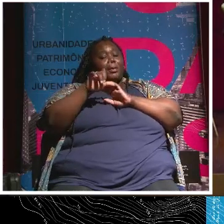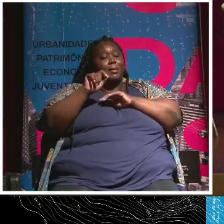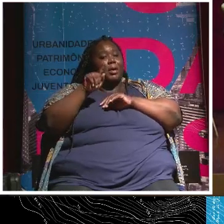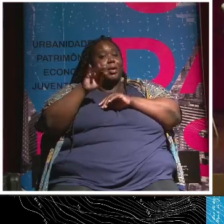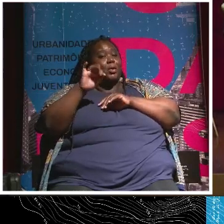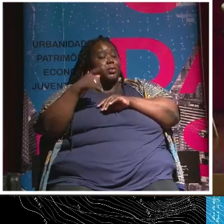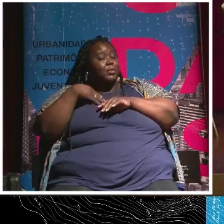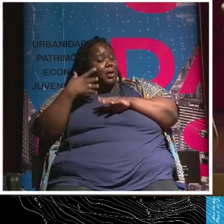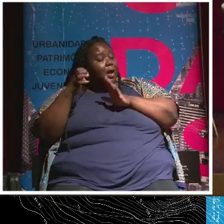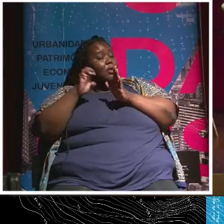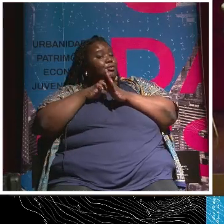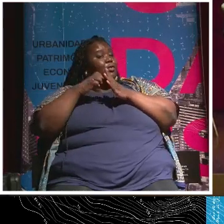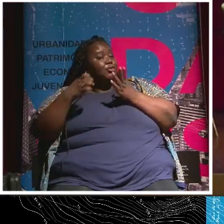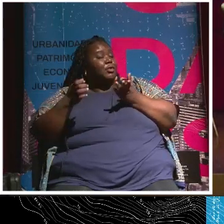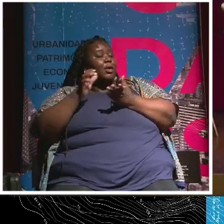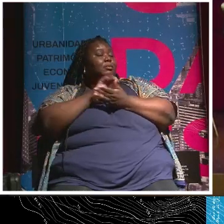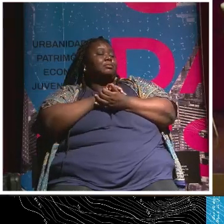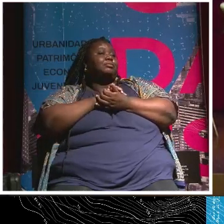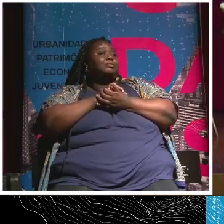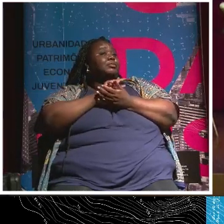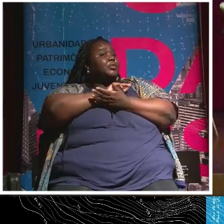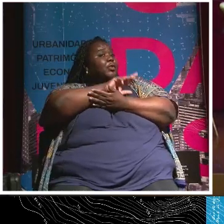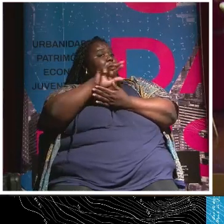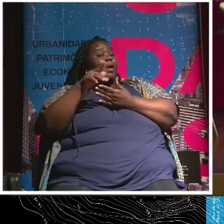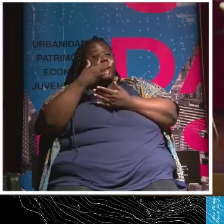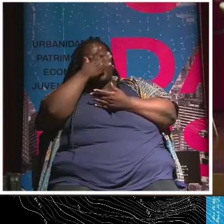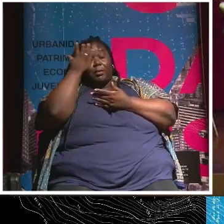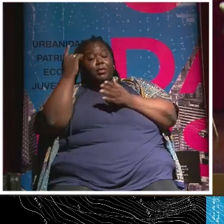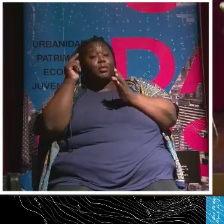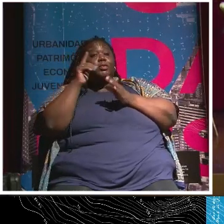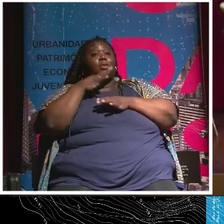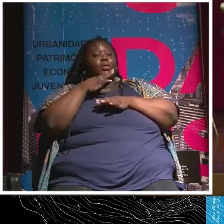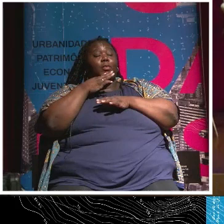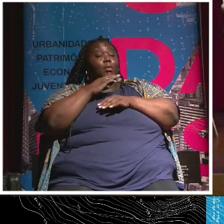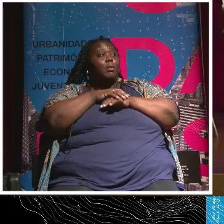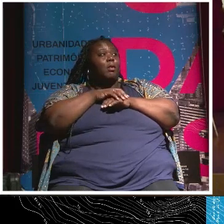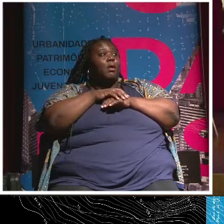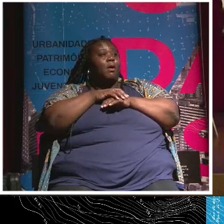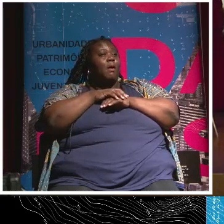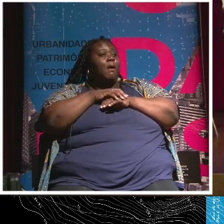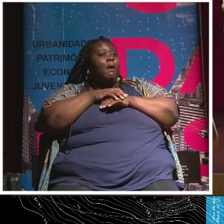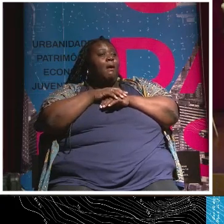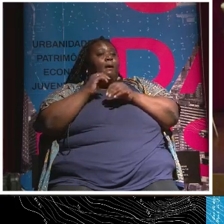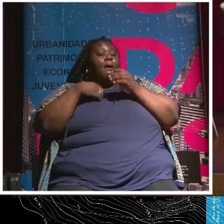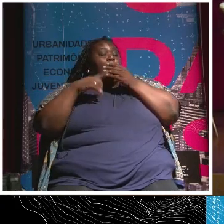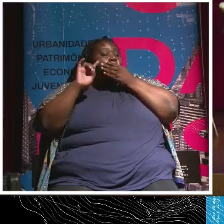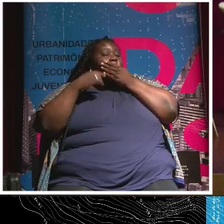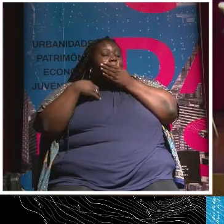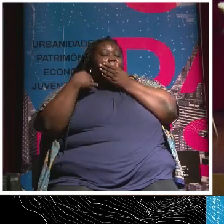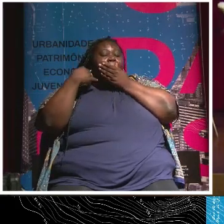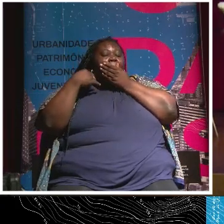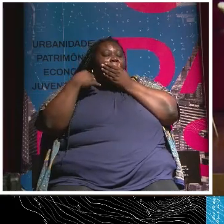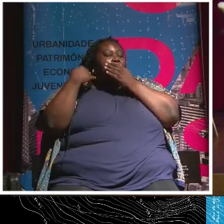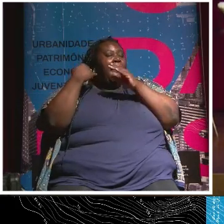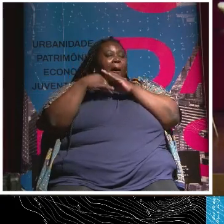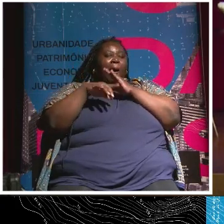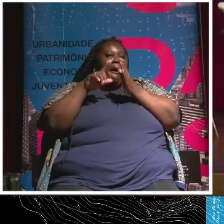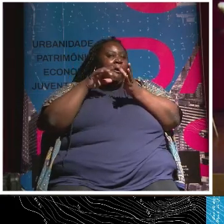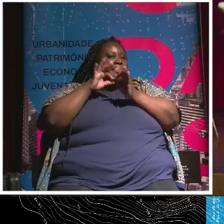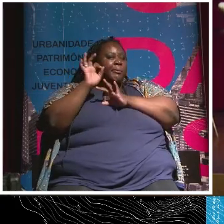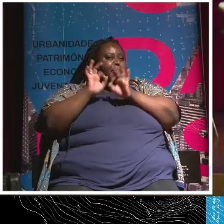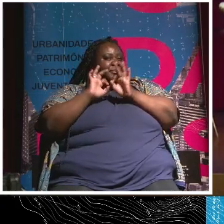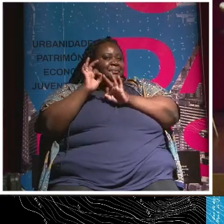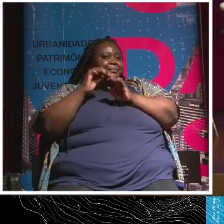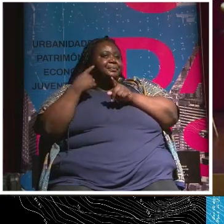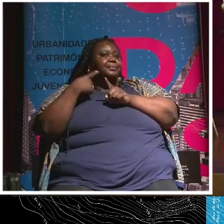toda. Várias pessoas que eu conheço não submeteram. vários pontos de cultura dessa cidade não submeteram,